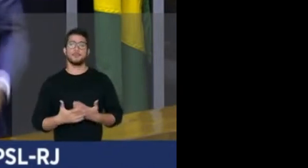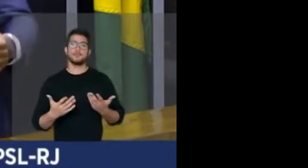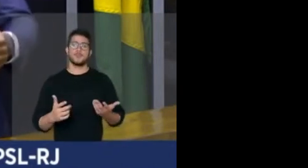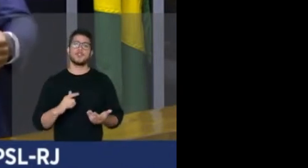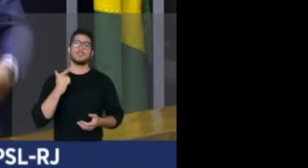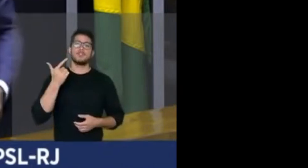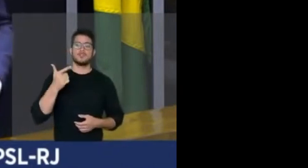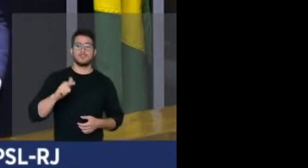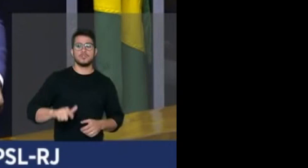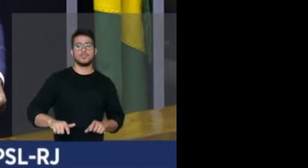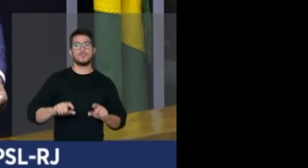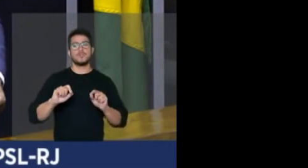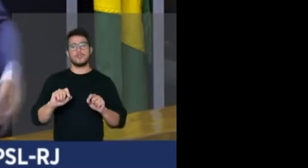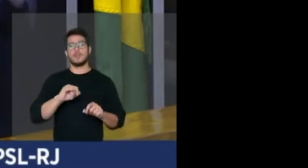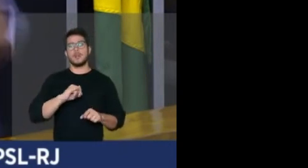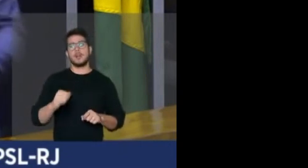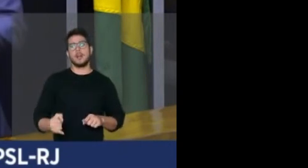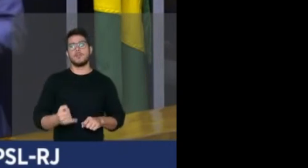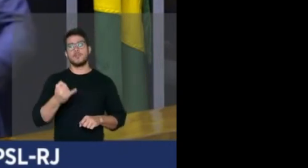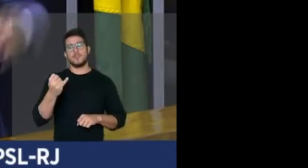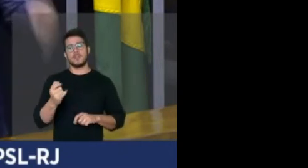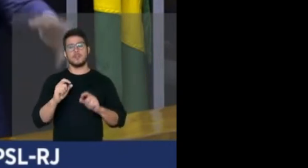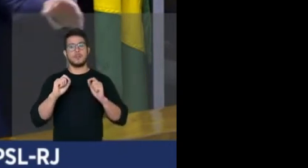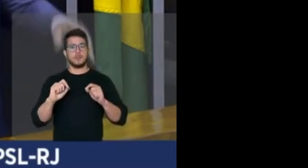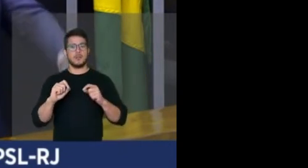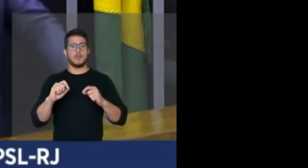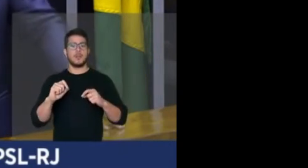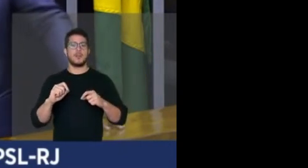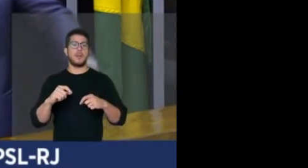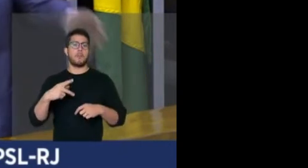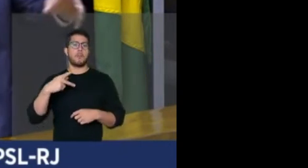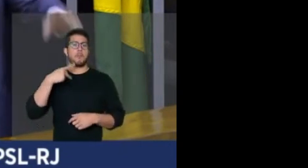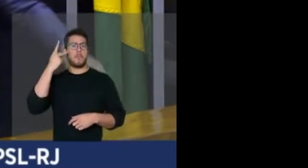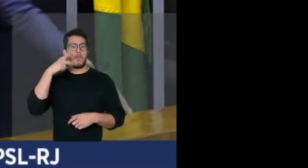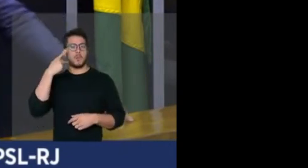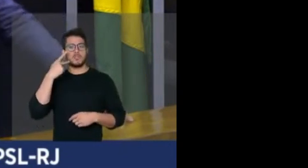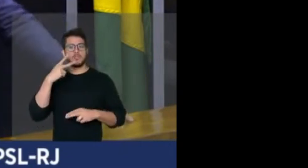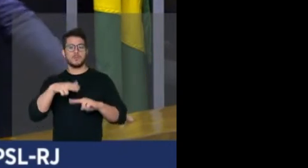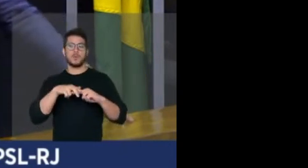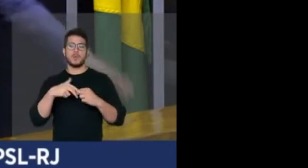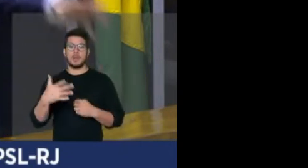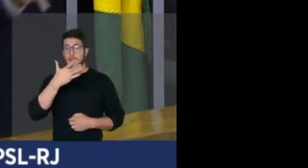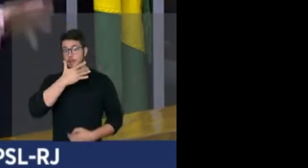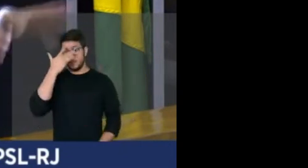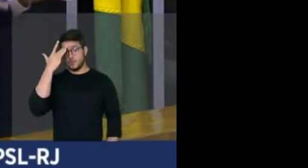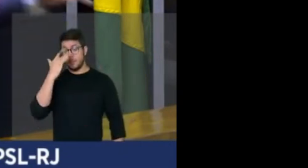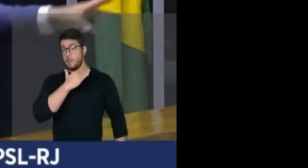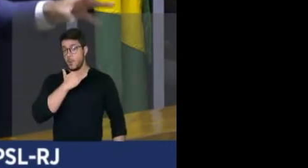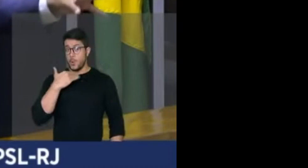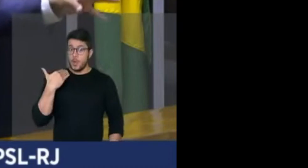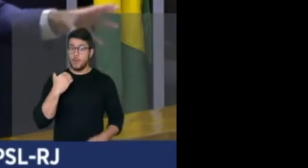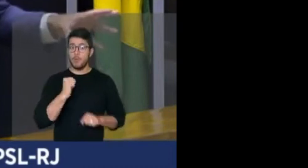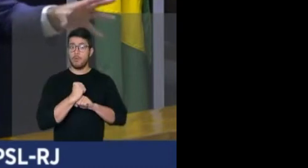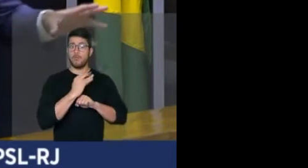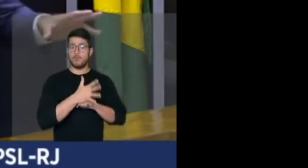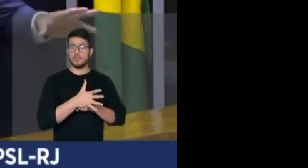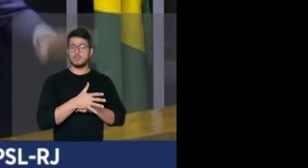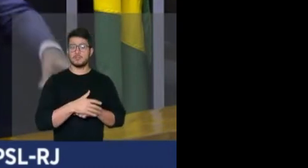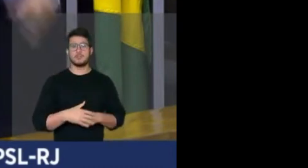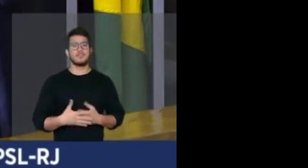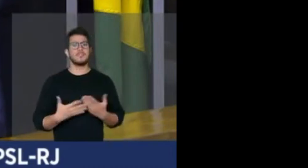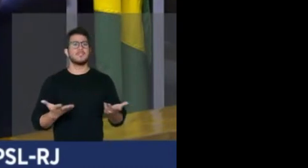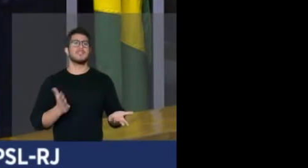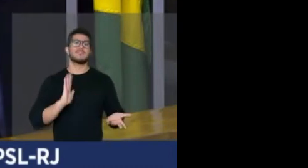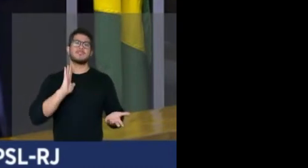um palanque político com a morte de uma pessoa pela Covid. Como se não bastasse tudo que já fizeram,